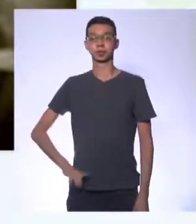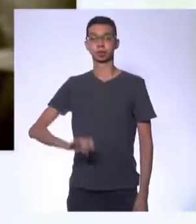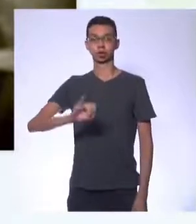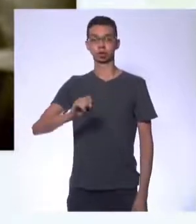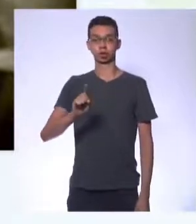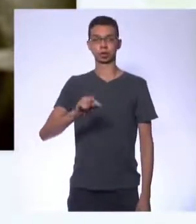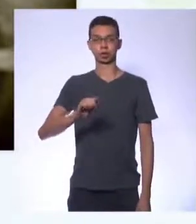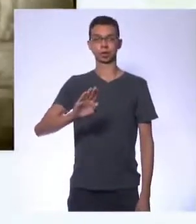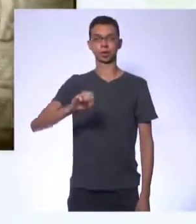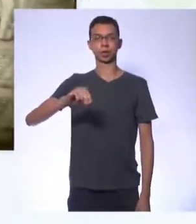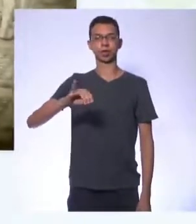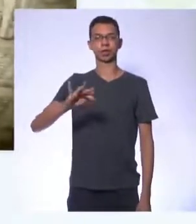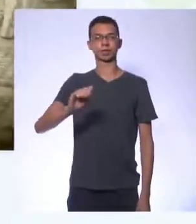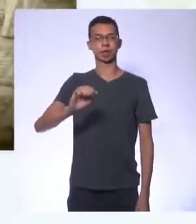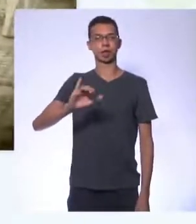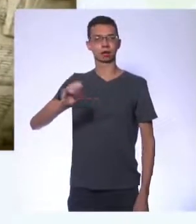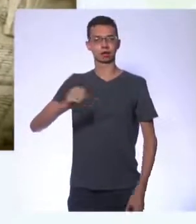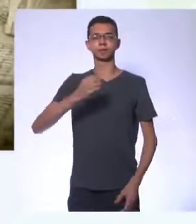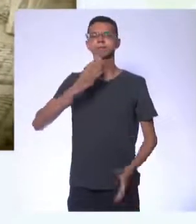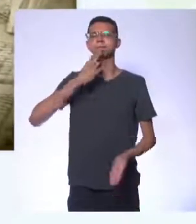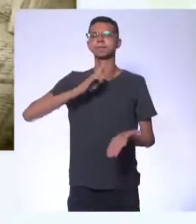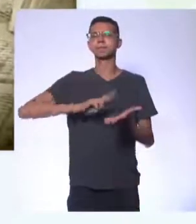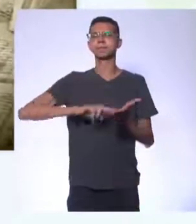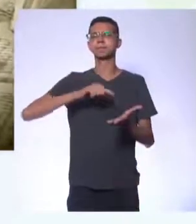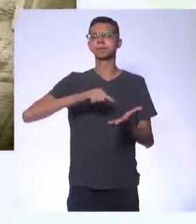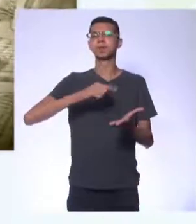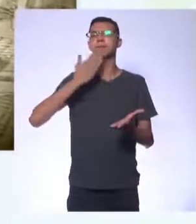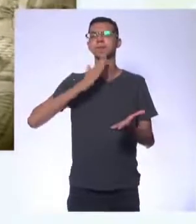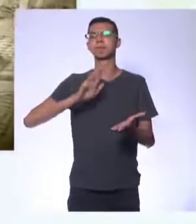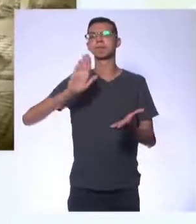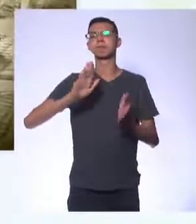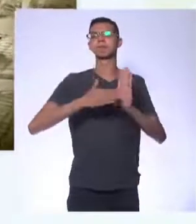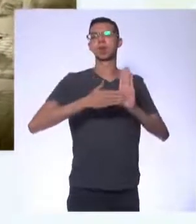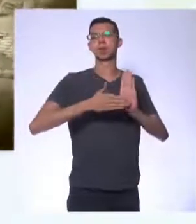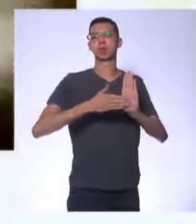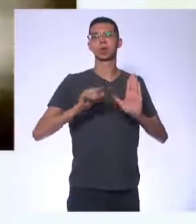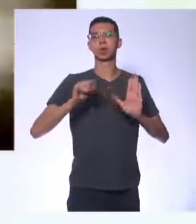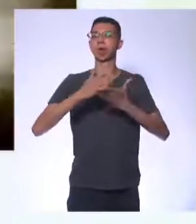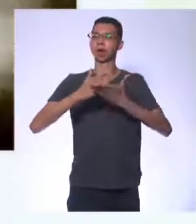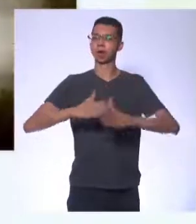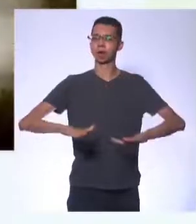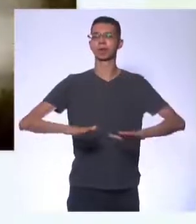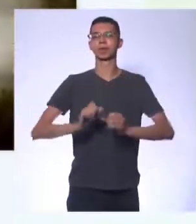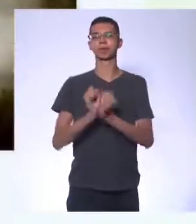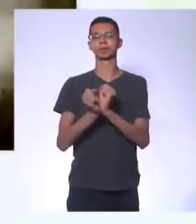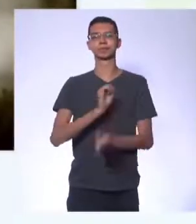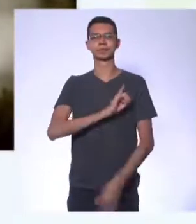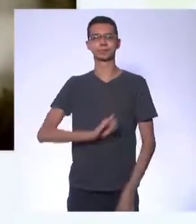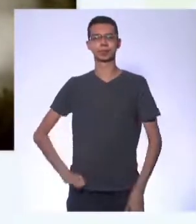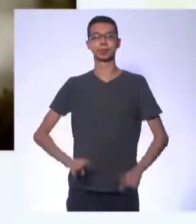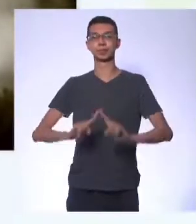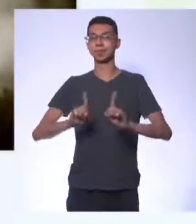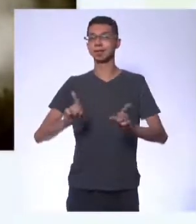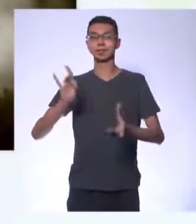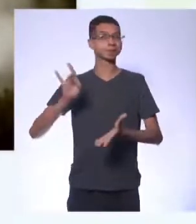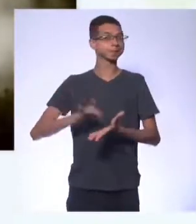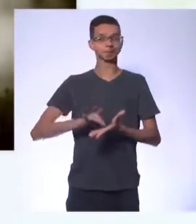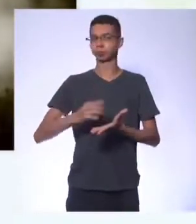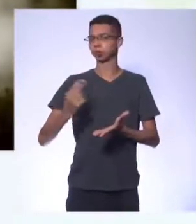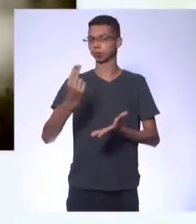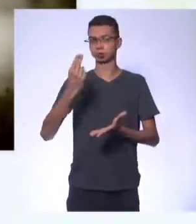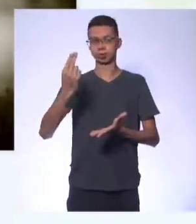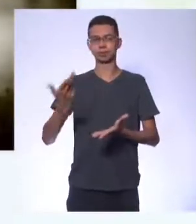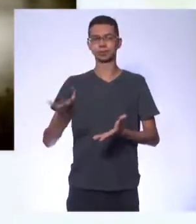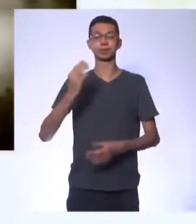que a Carta Magna acabe com a escravidão no Império. Mas a ideia não vinga, tampouco a Assembleia Constituinte, que é dissolvida por